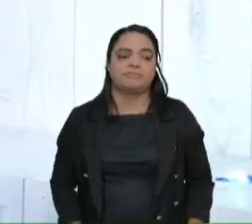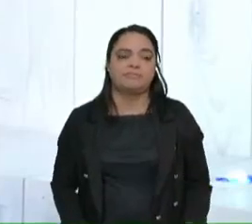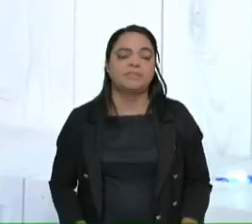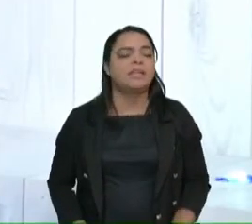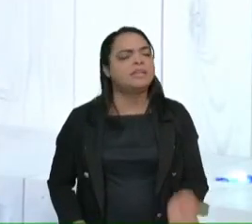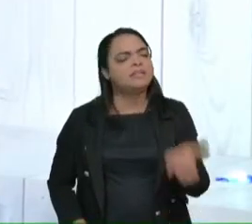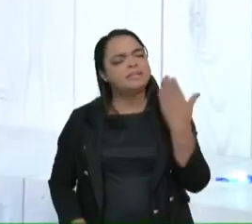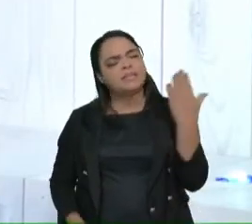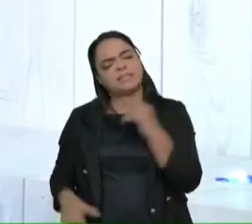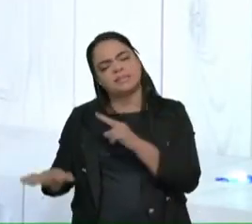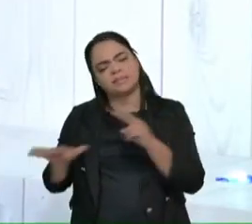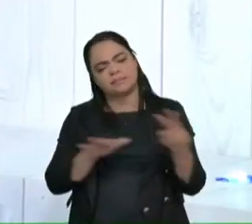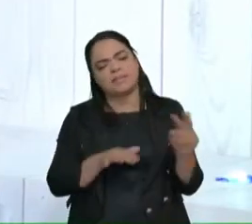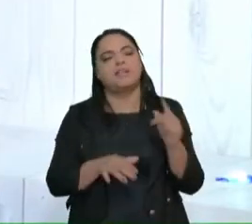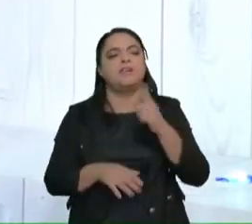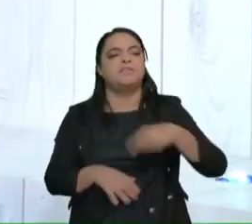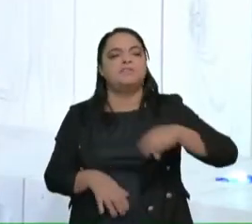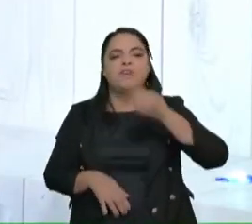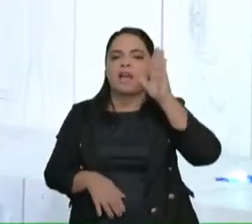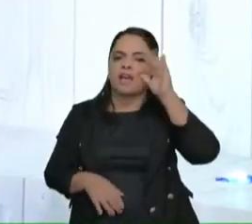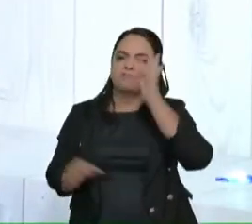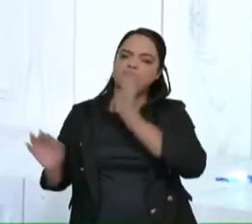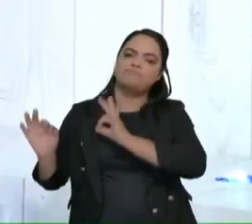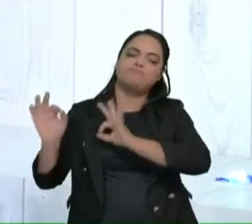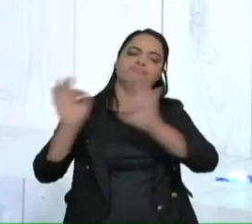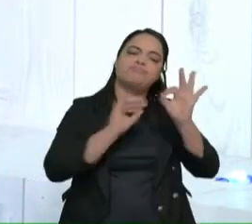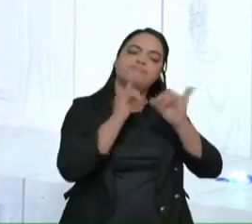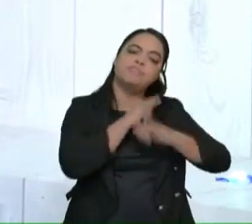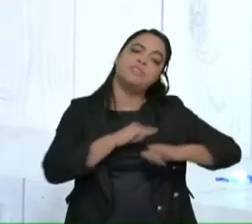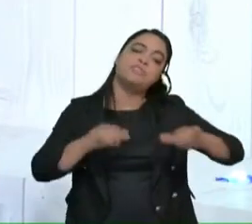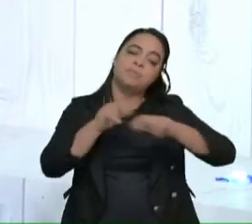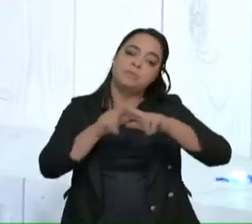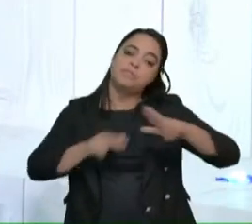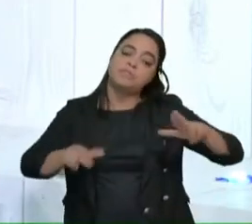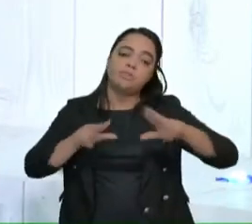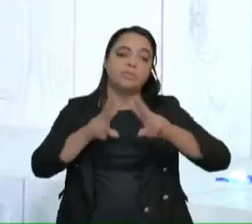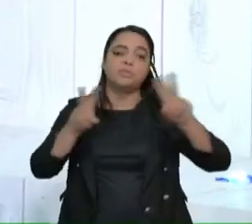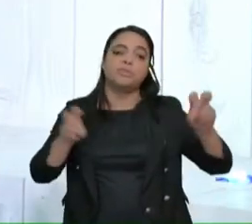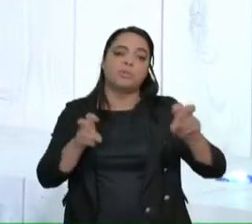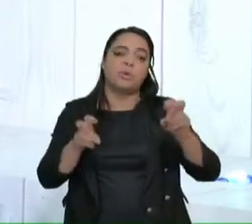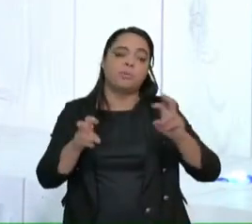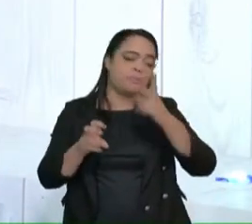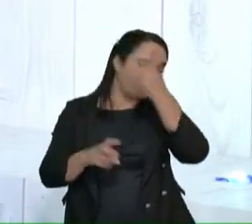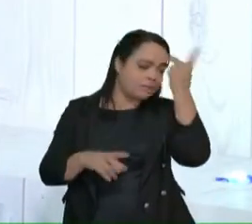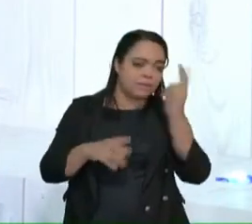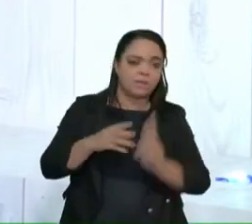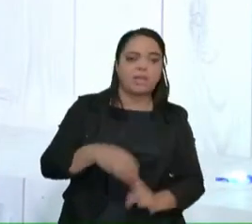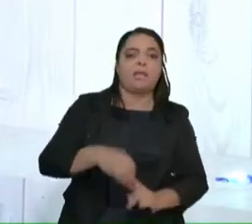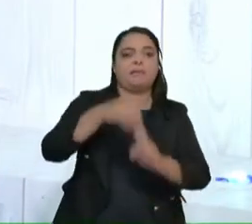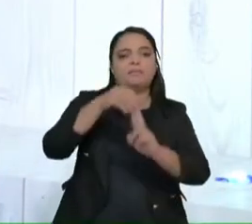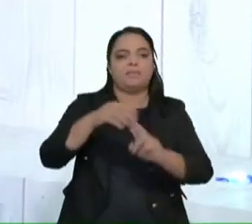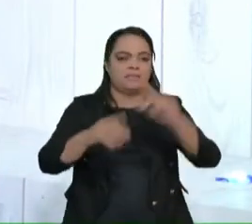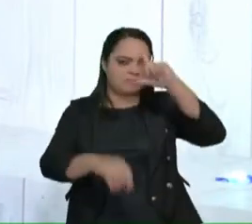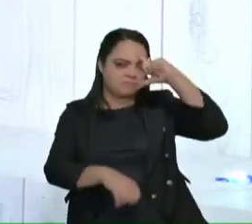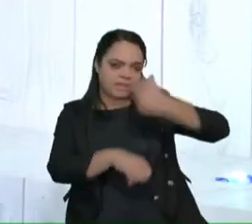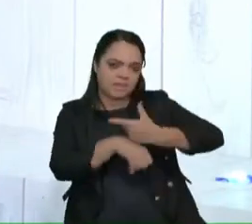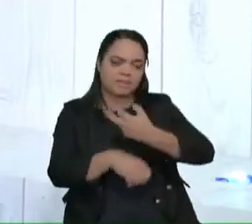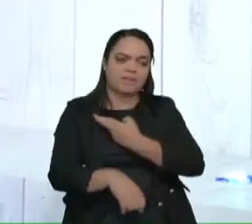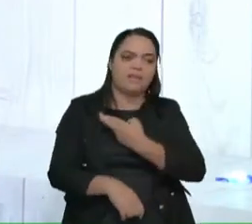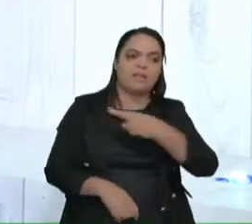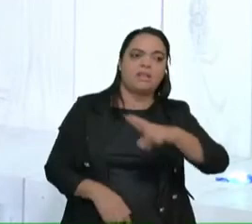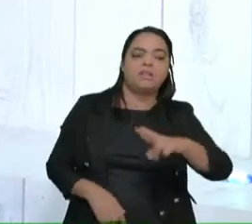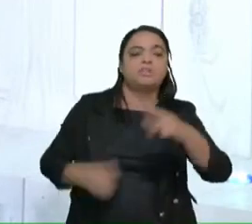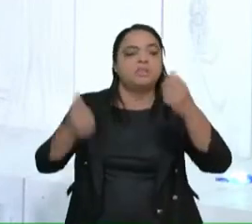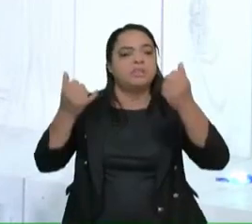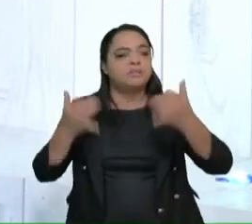E desde a semana passada você pode acompanhar aqui no informativo tvu vários representantes líderes religiosos que